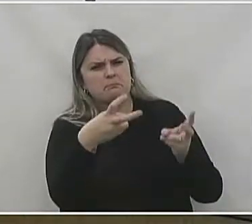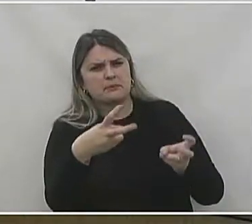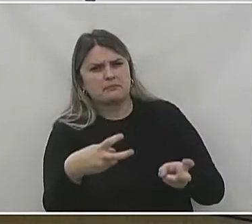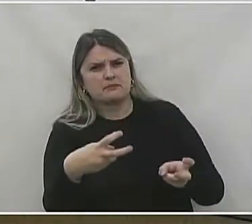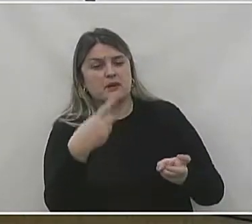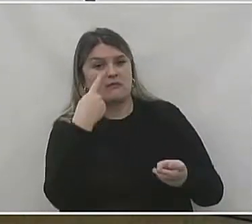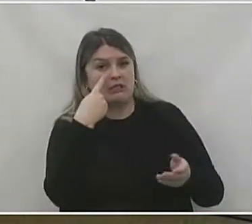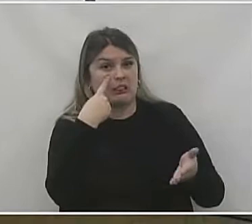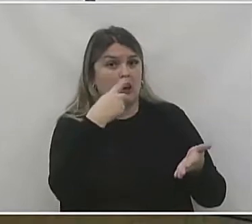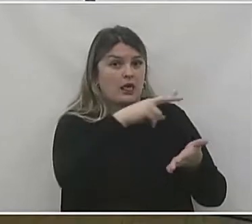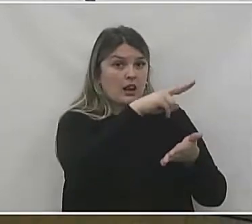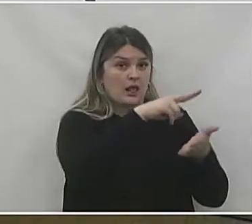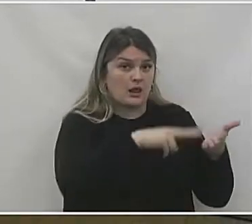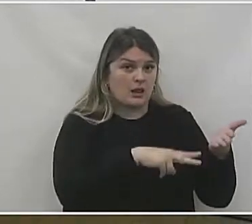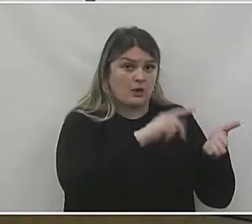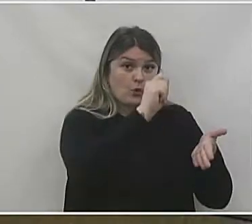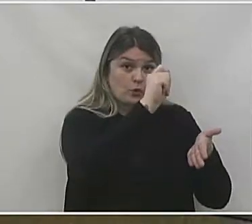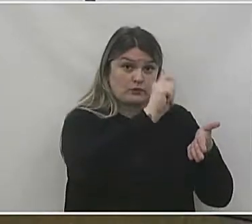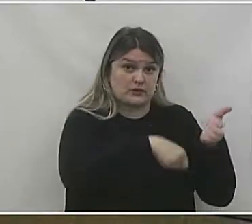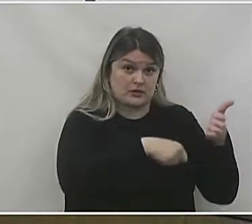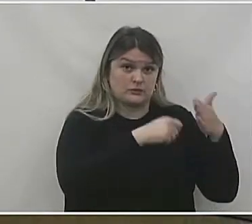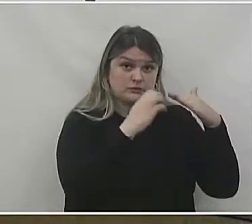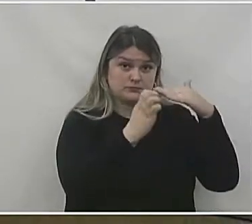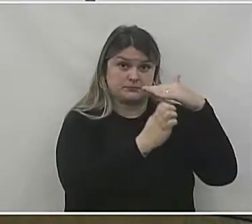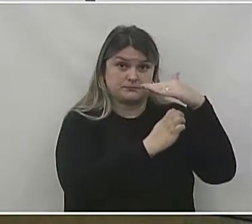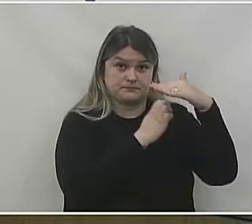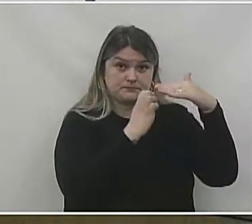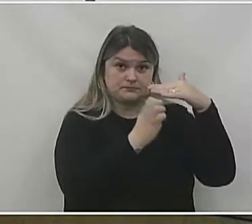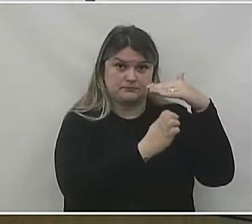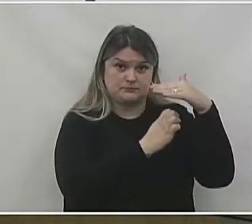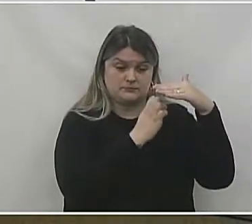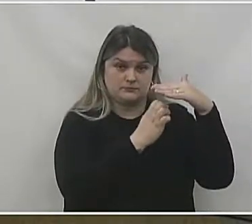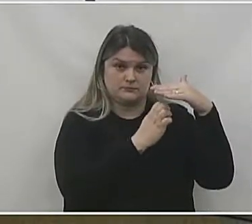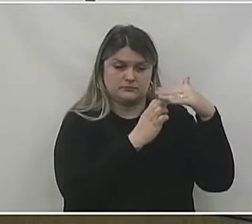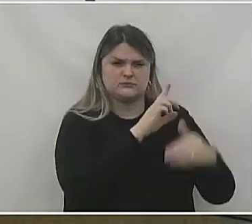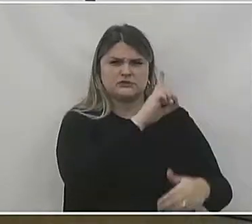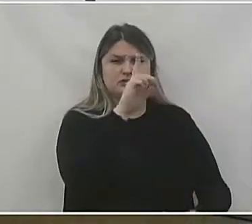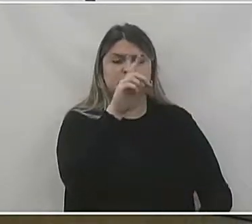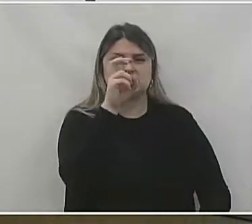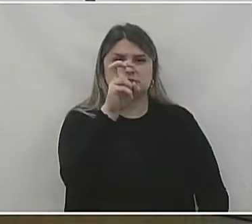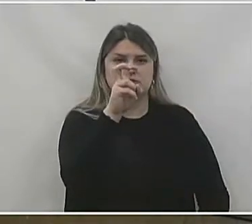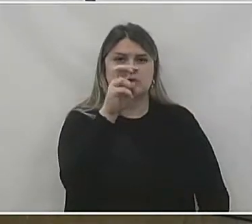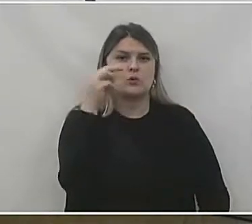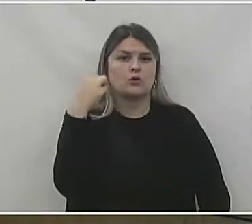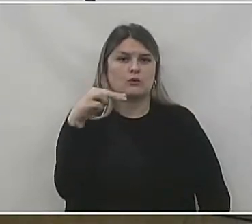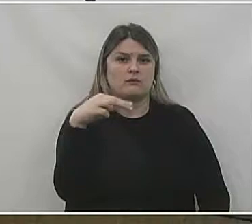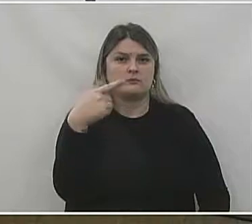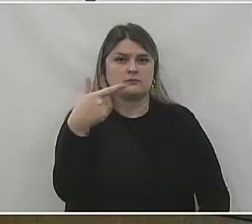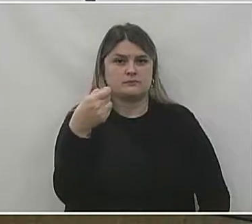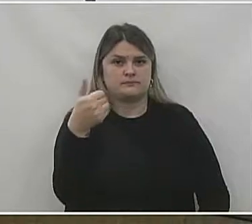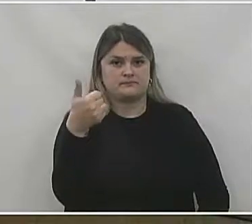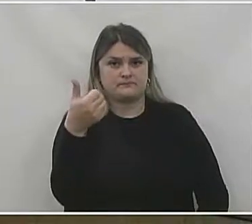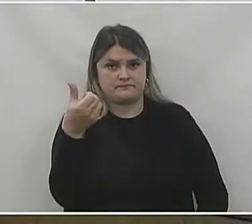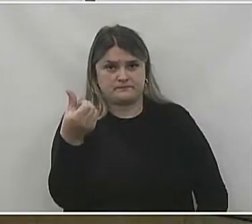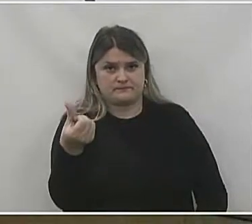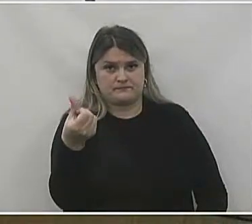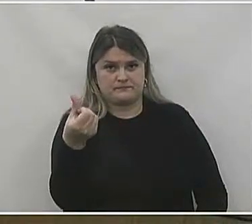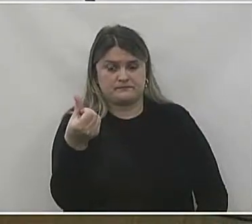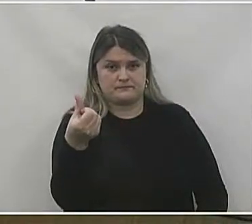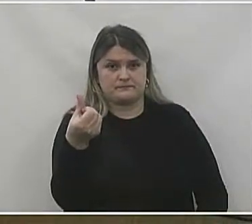e o contrato e da empresa do dia 5/12 de 2016